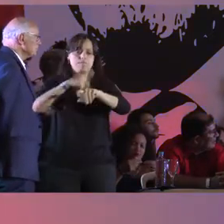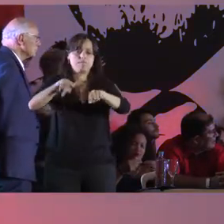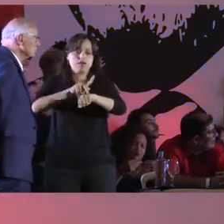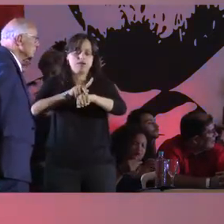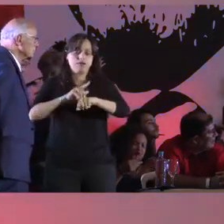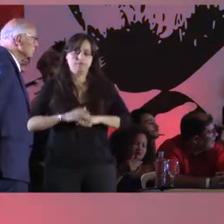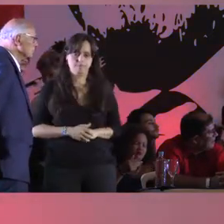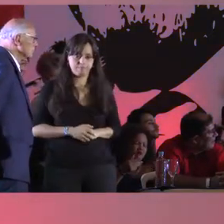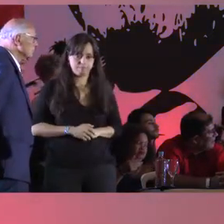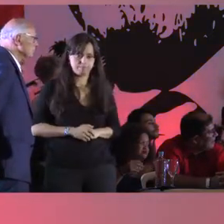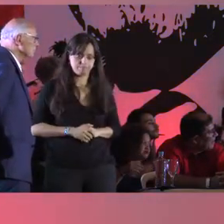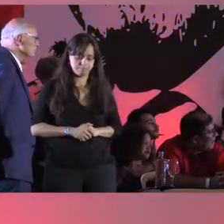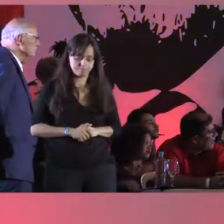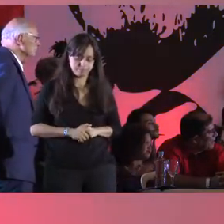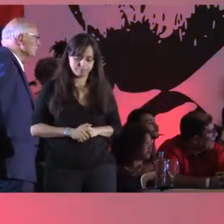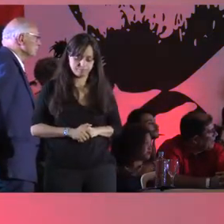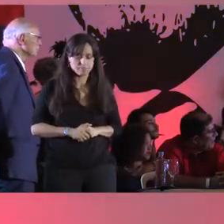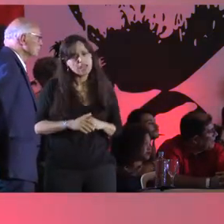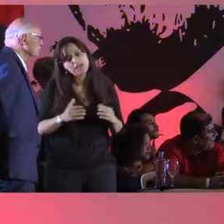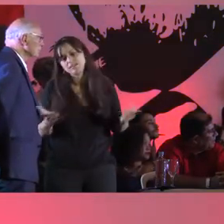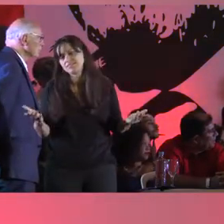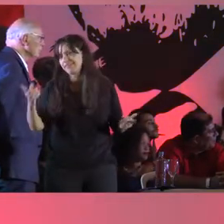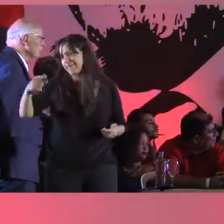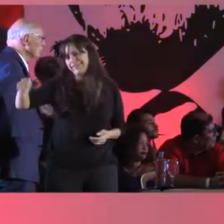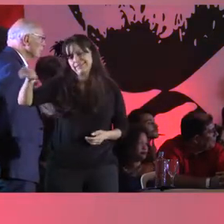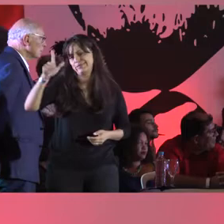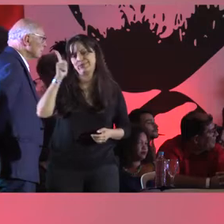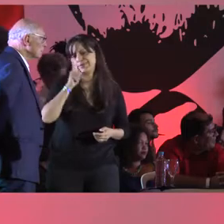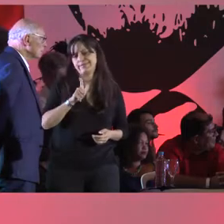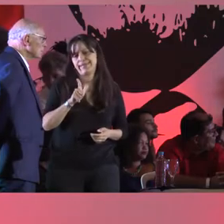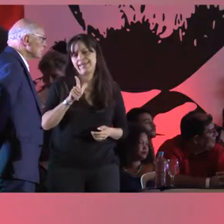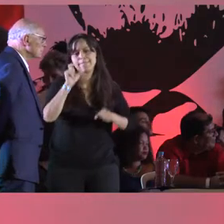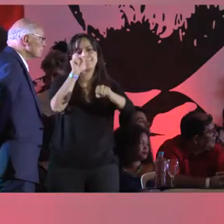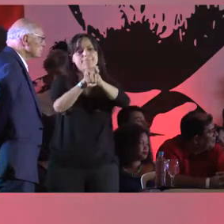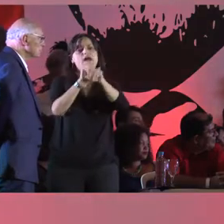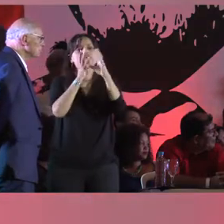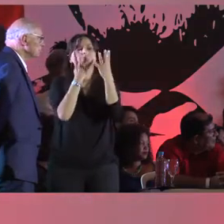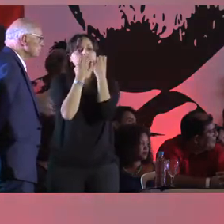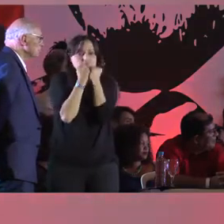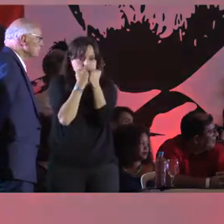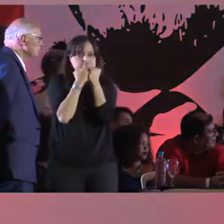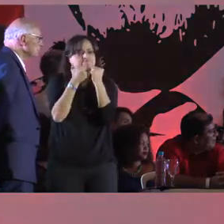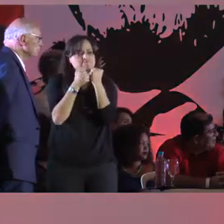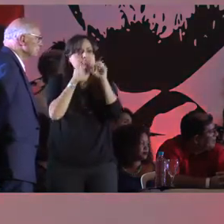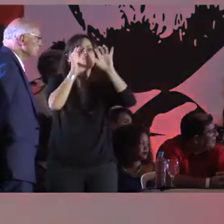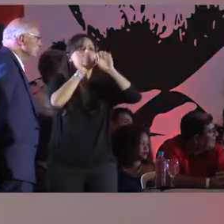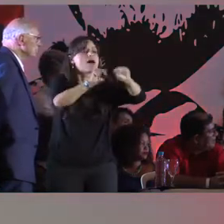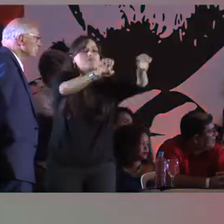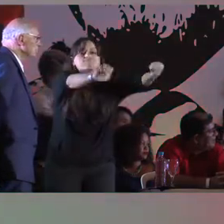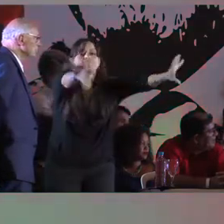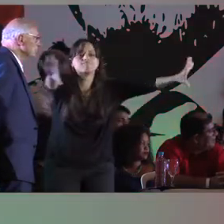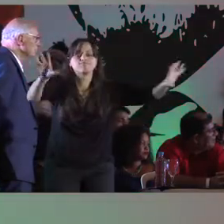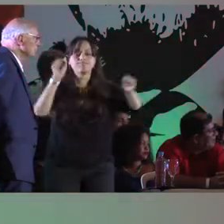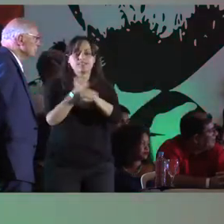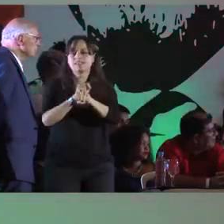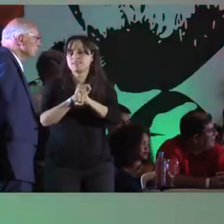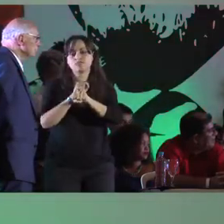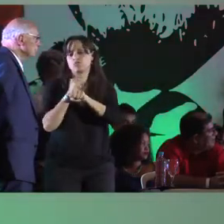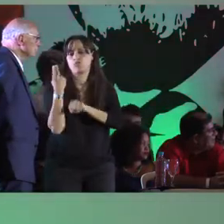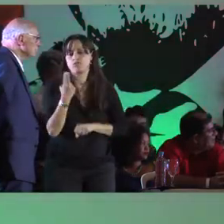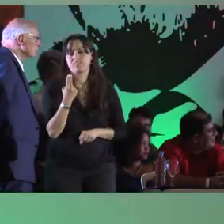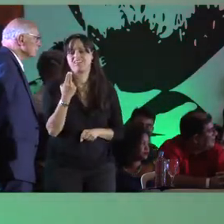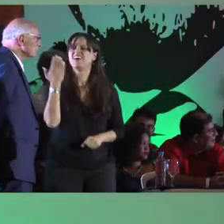autoestima. E é isso que eles não conseguem parar. Ah, quando mexeram com o Juscelino, não tinha partido,